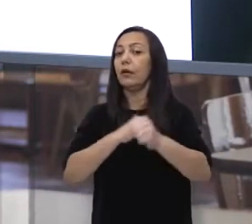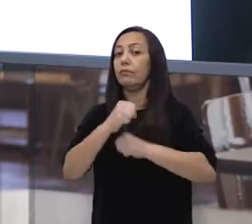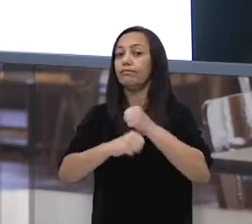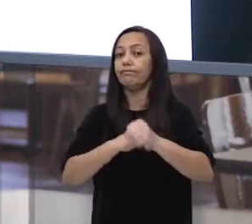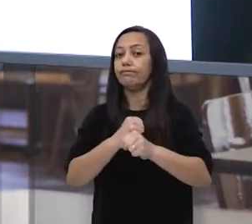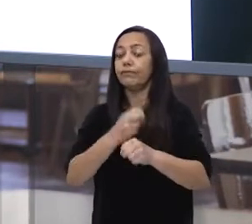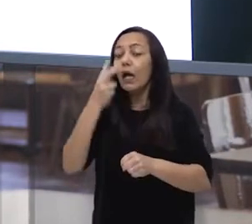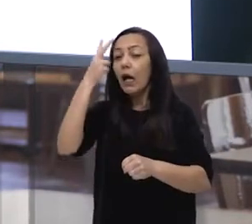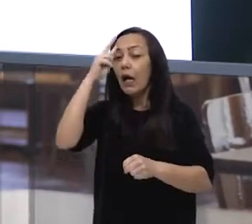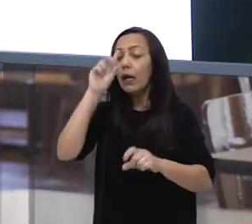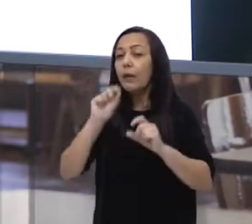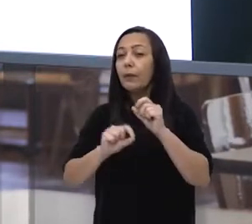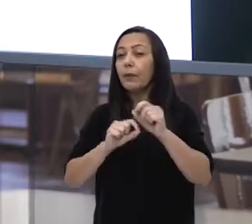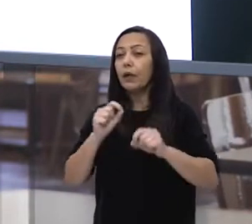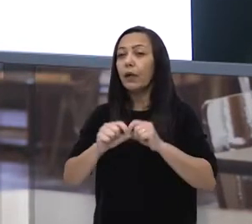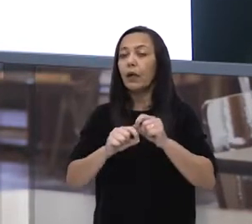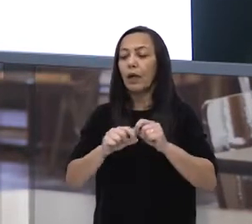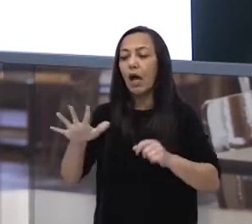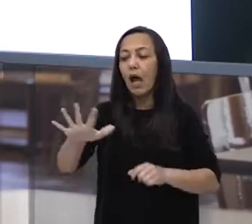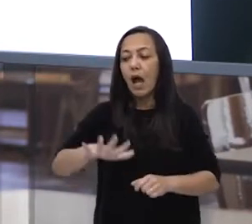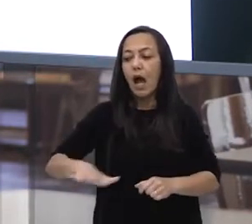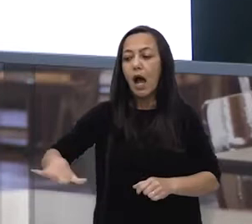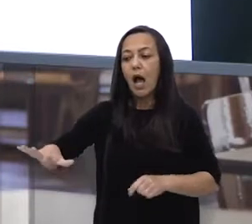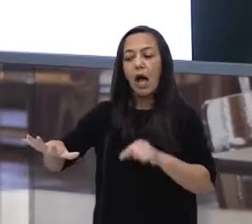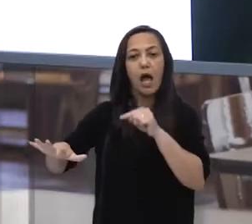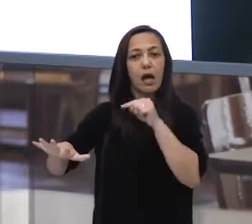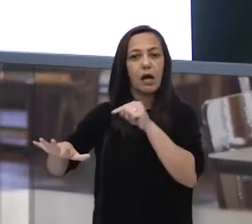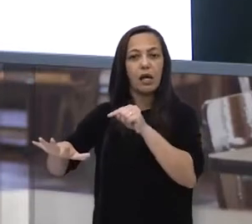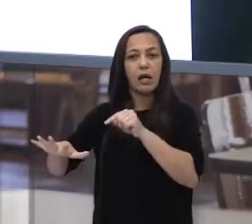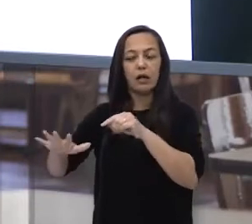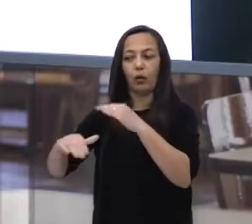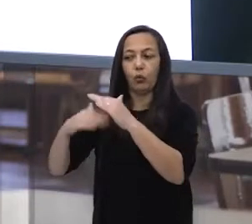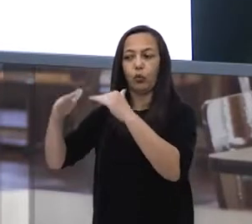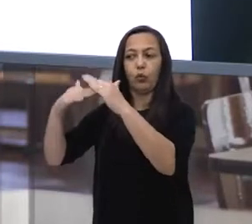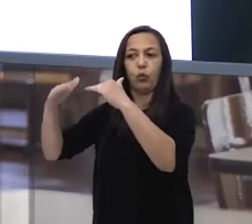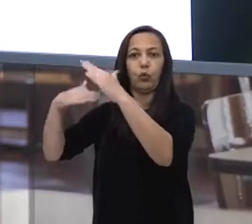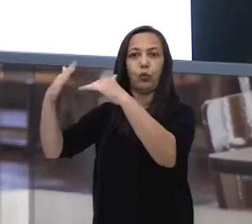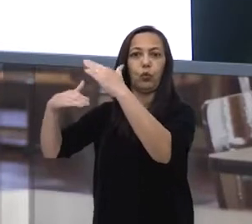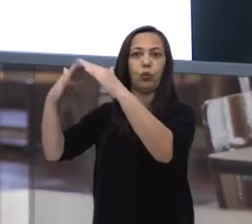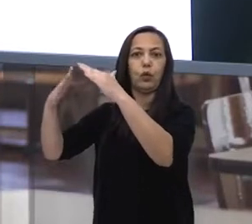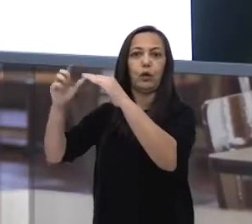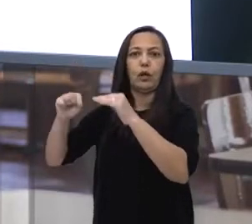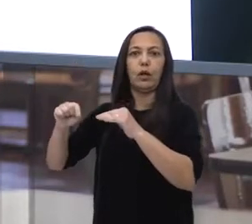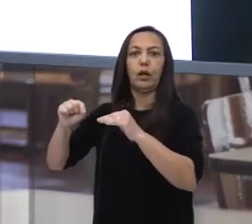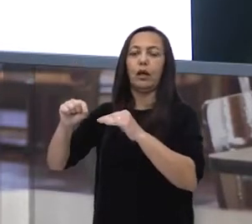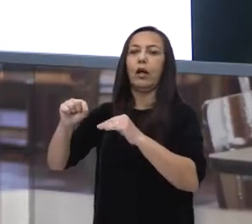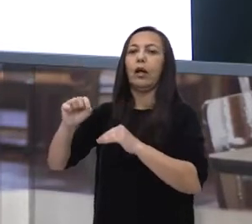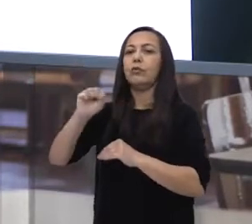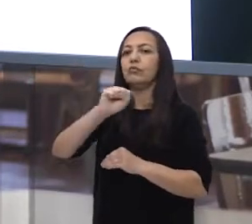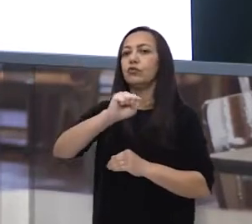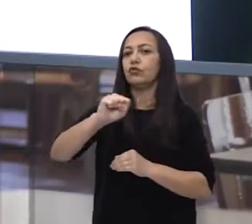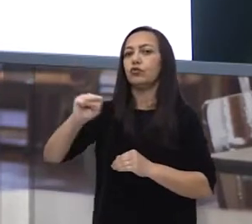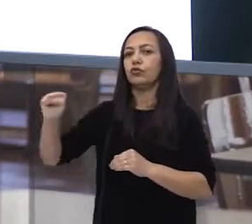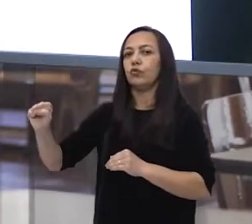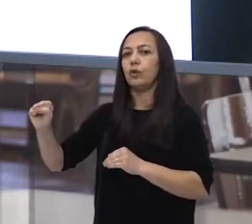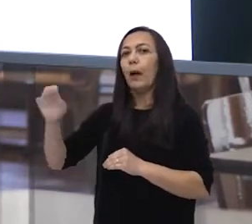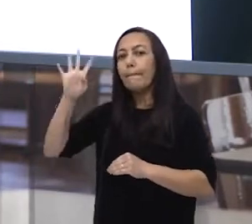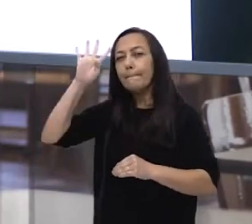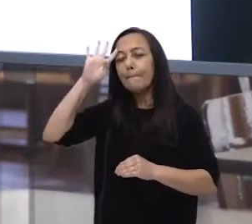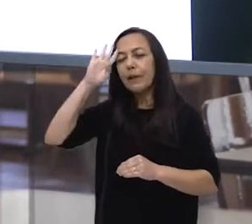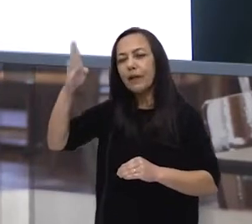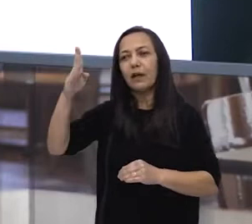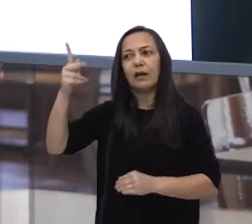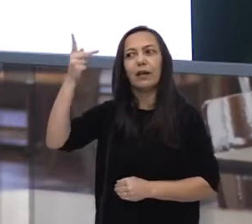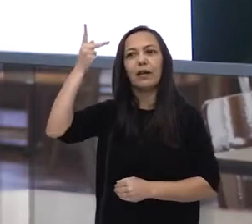lembrar que a região que realmente despontava, que crescia nesse crescimento, era a região sudeste, principalmente os estados de São